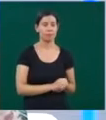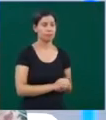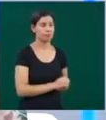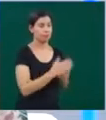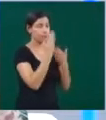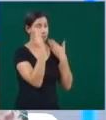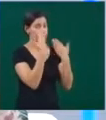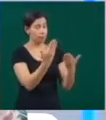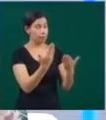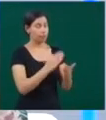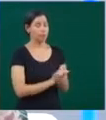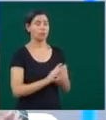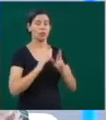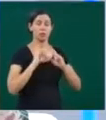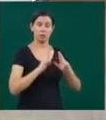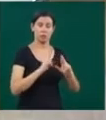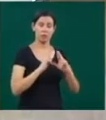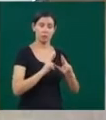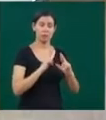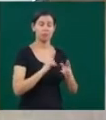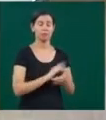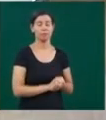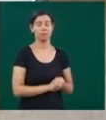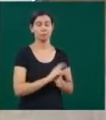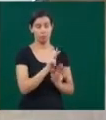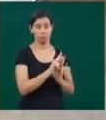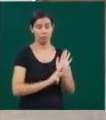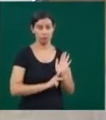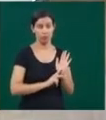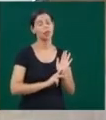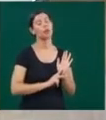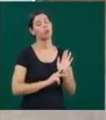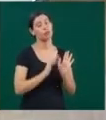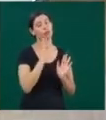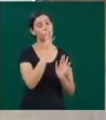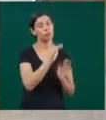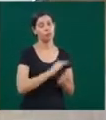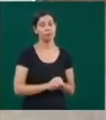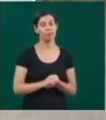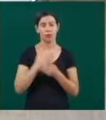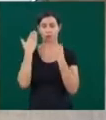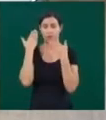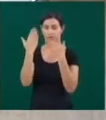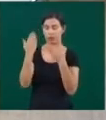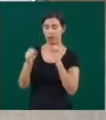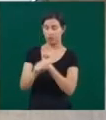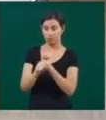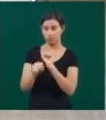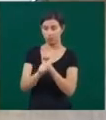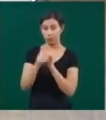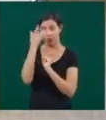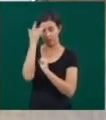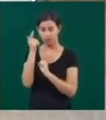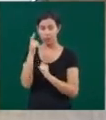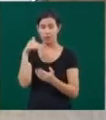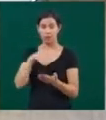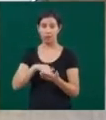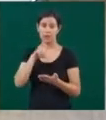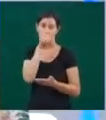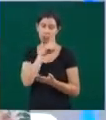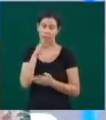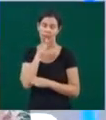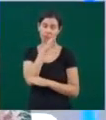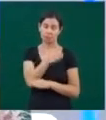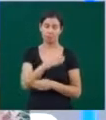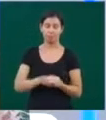sendo gratuito quero ver tudo lá seis longas que bom é obrigado pelas informações sucesso nesse projeto nos próximos também obrigado pelo espaço obrigado a todo mundo esperando todo